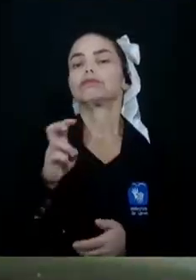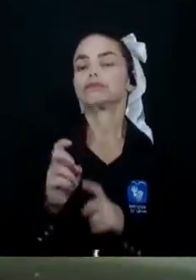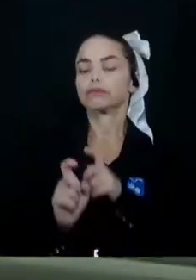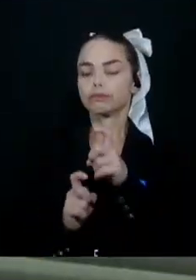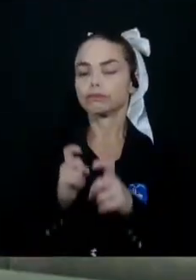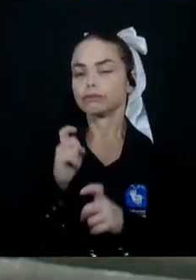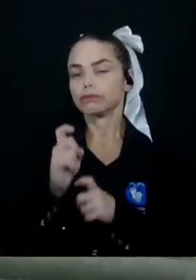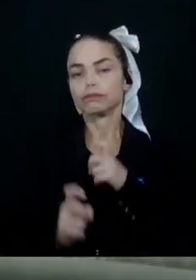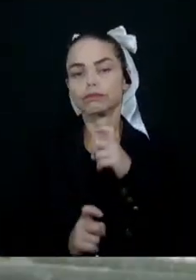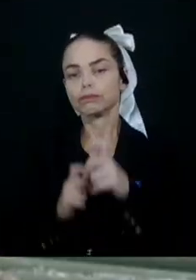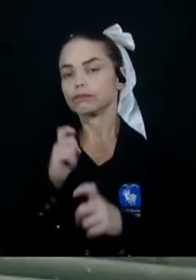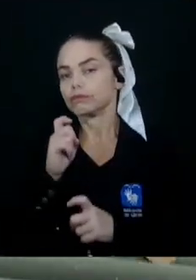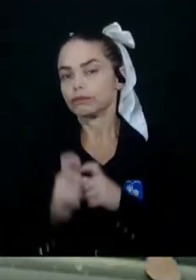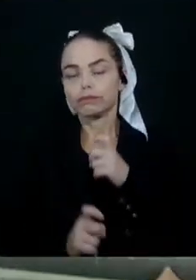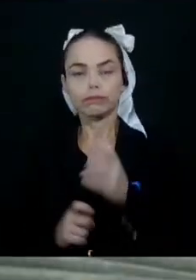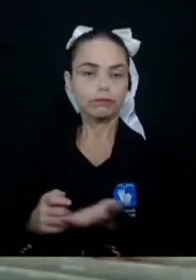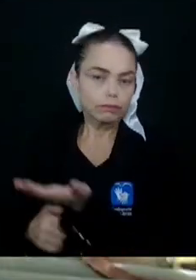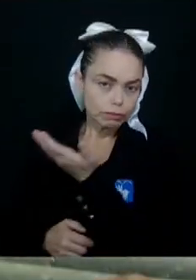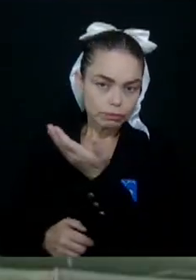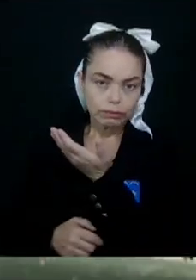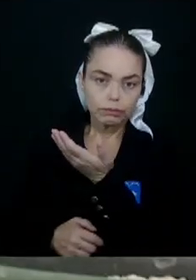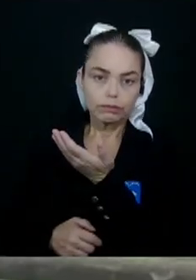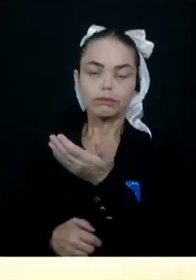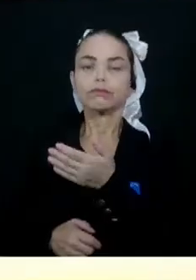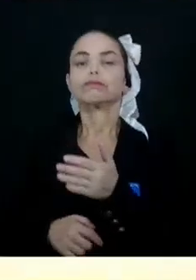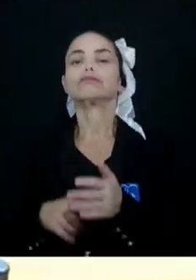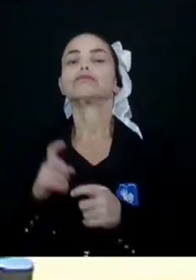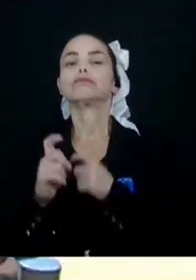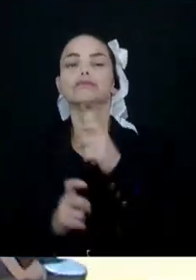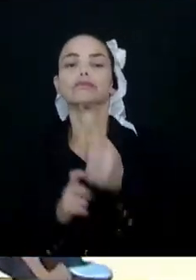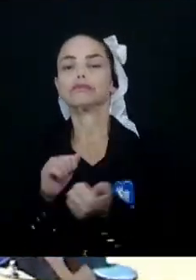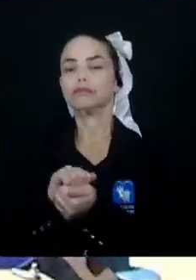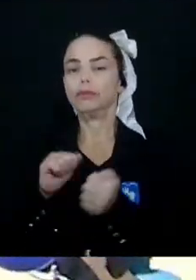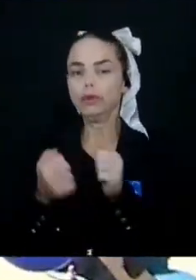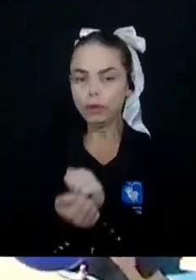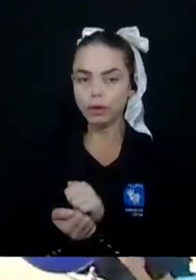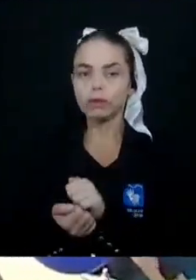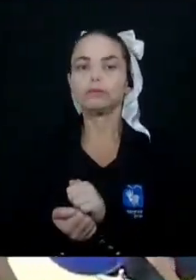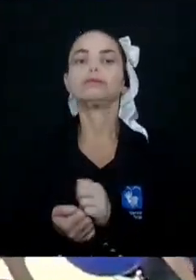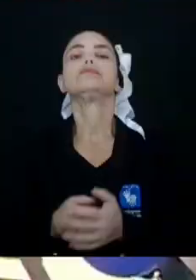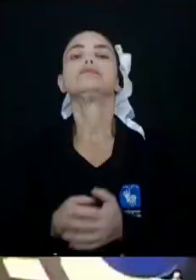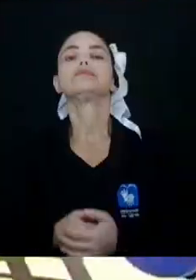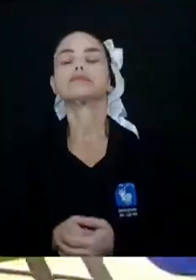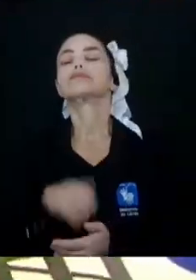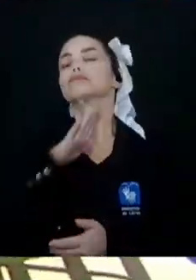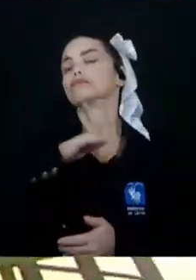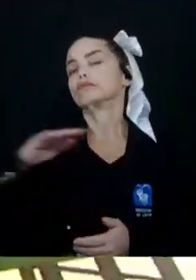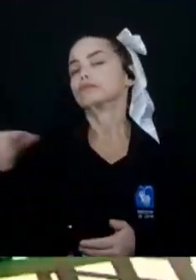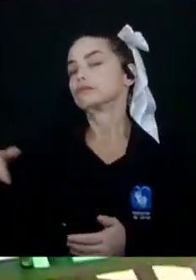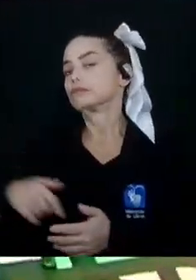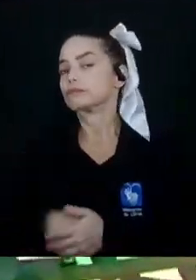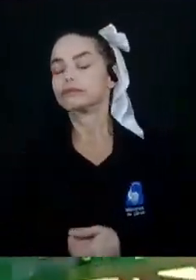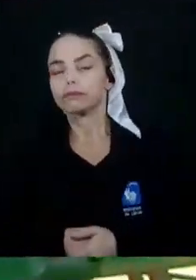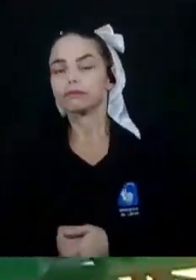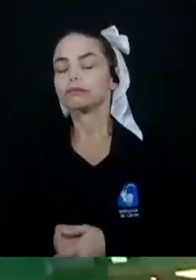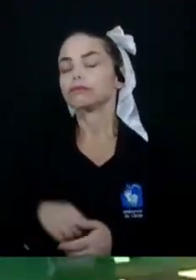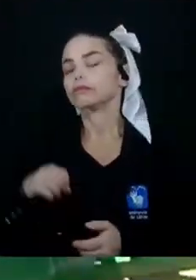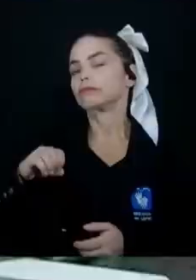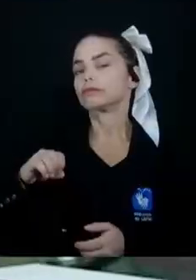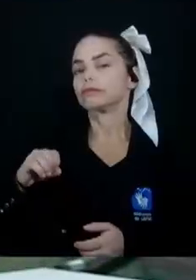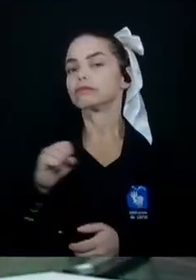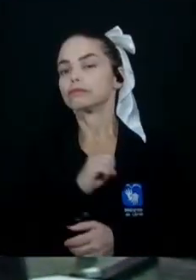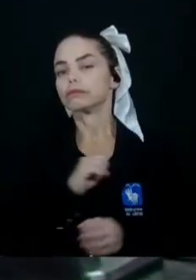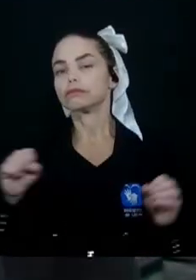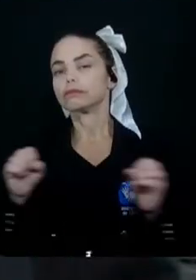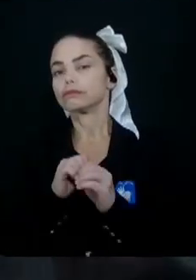parlamentar, a implantação dos brinquedos adaptados é uma forma para que crianças com e sem deficiência possam brincar